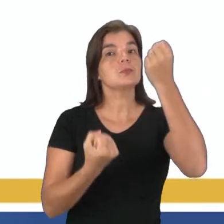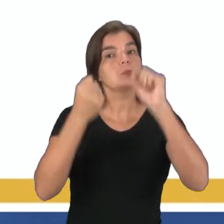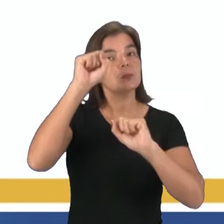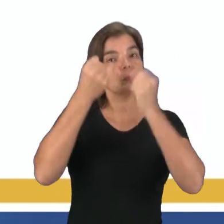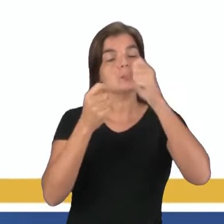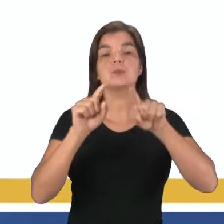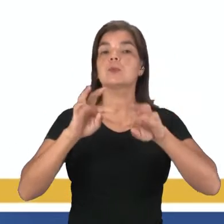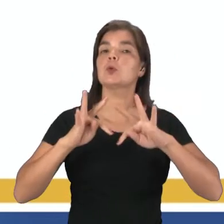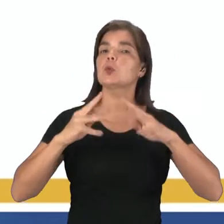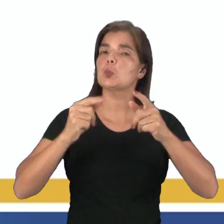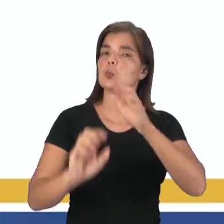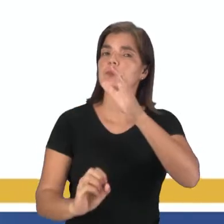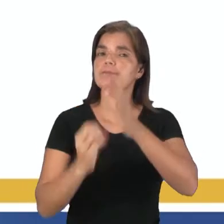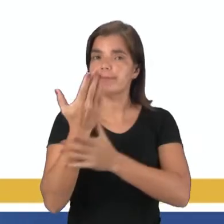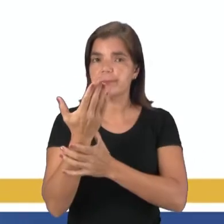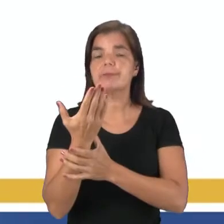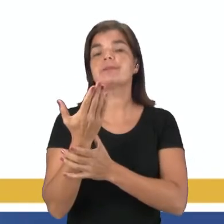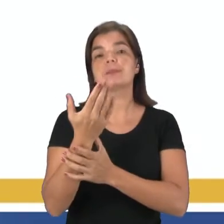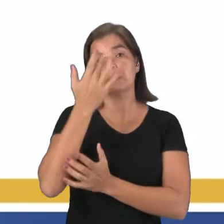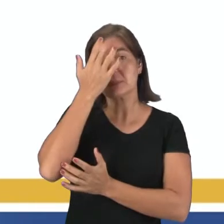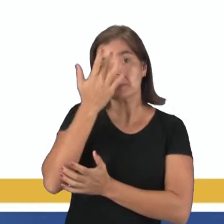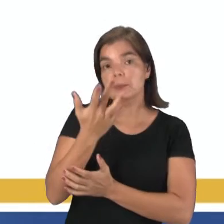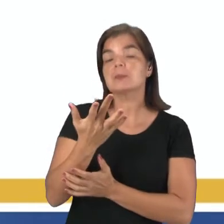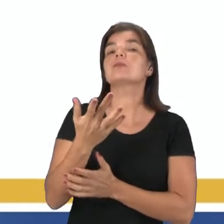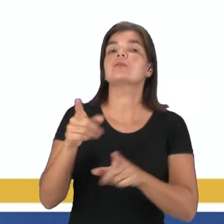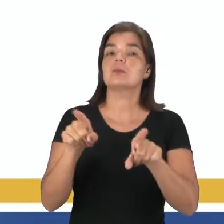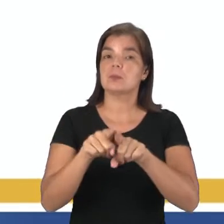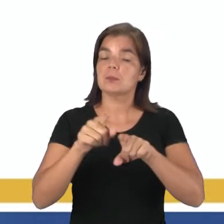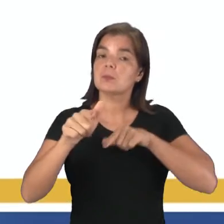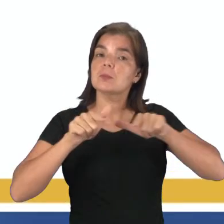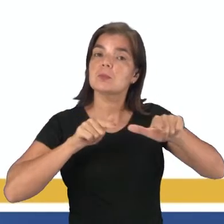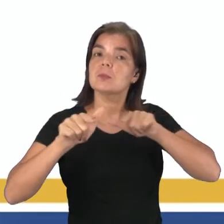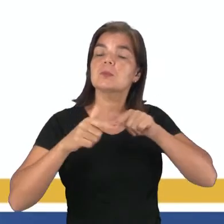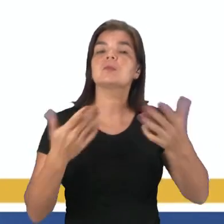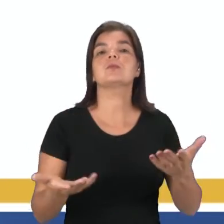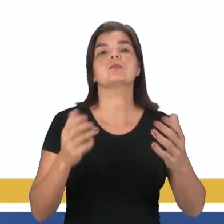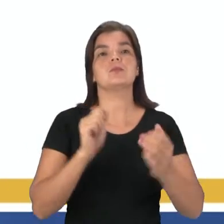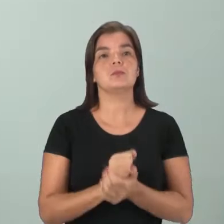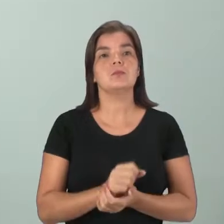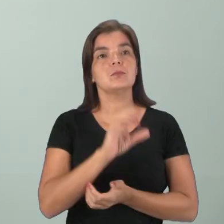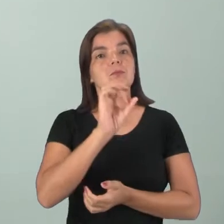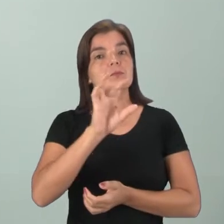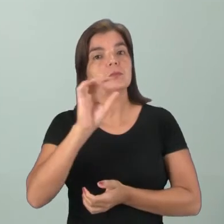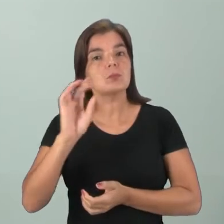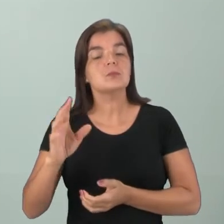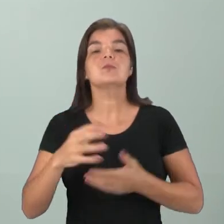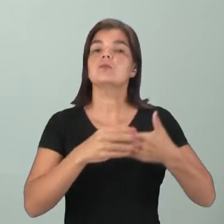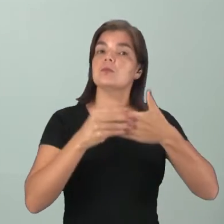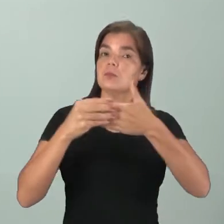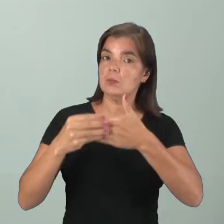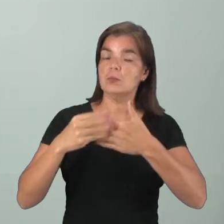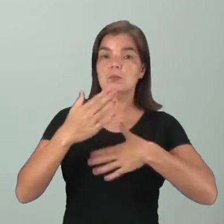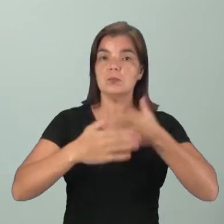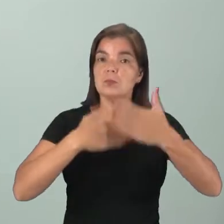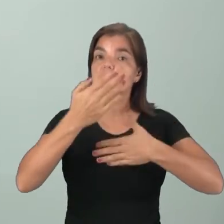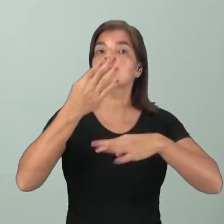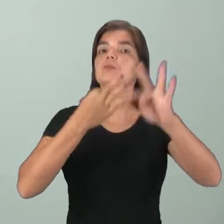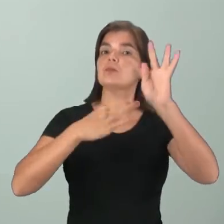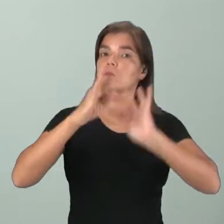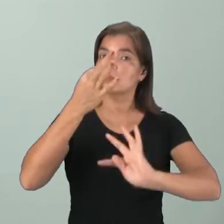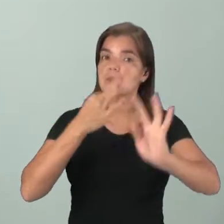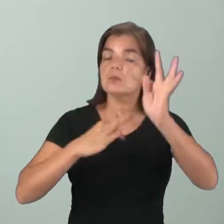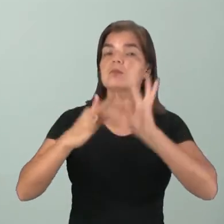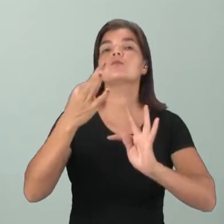industrial. Então, tudo que foi criado para ser facilitador do trabalho e para cada vez mais